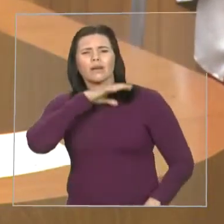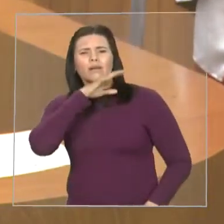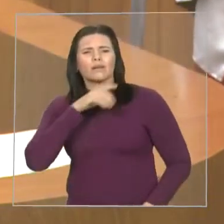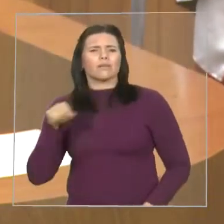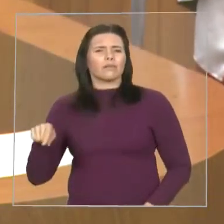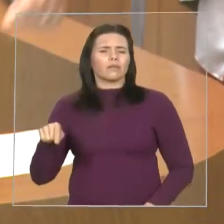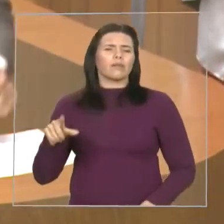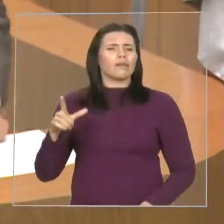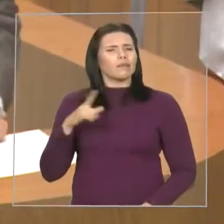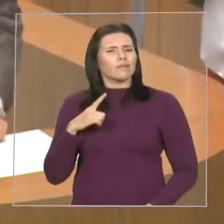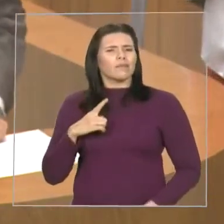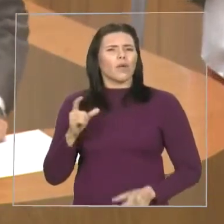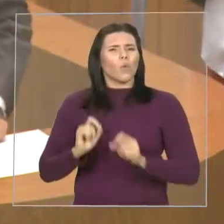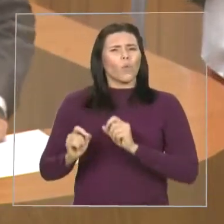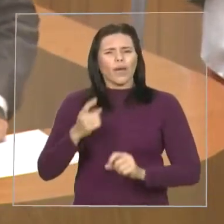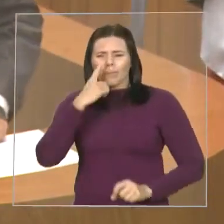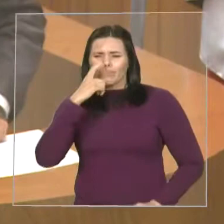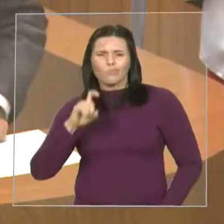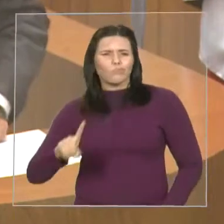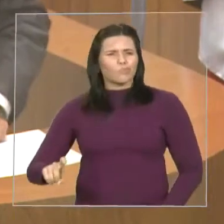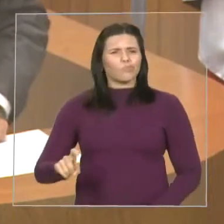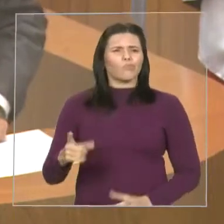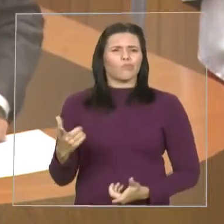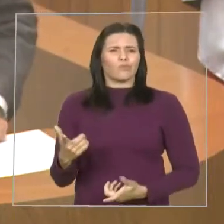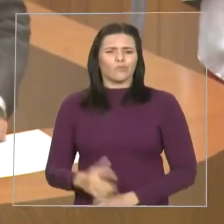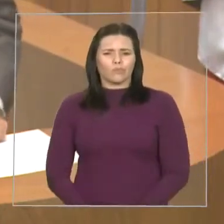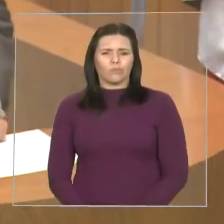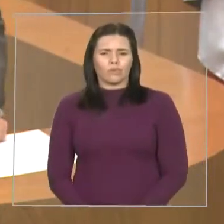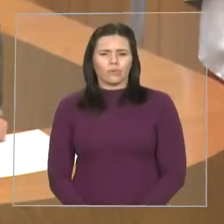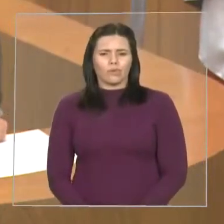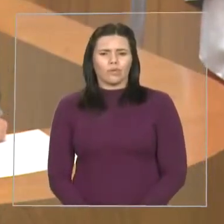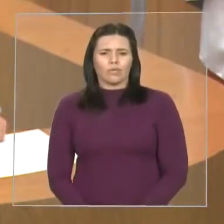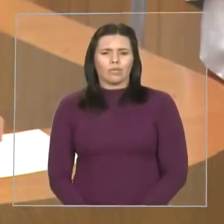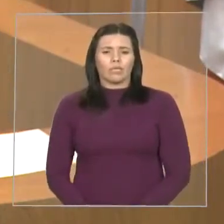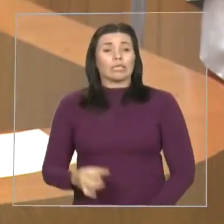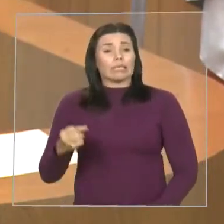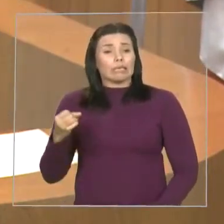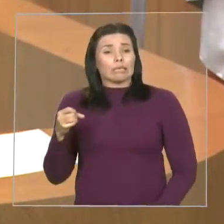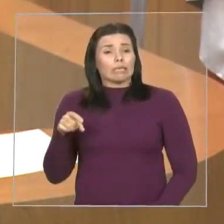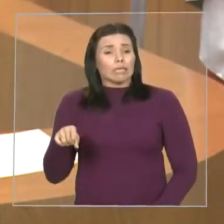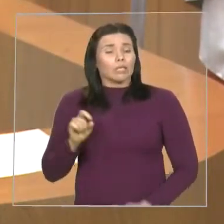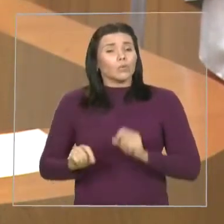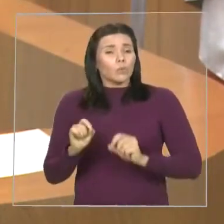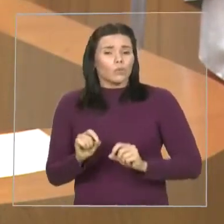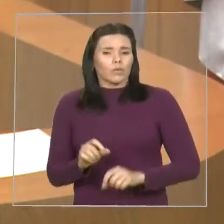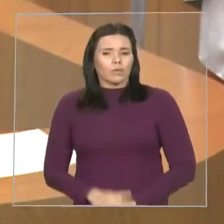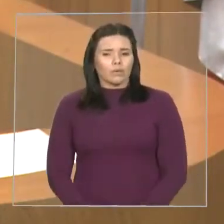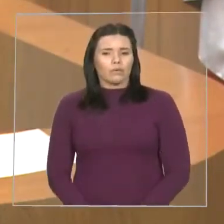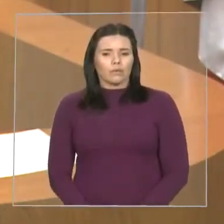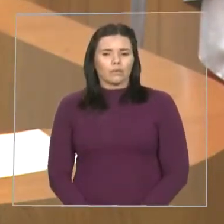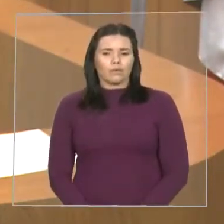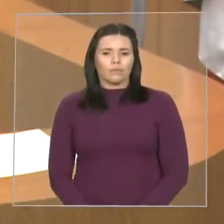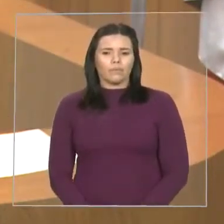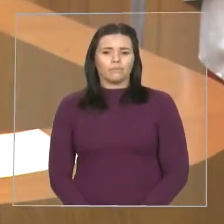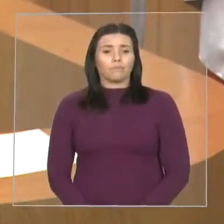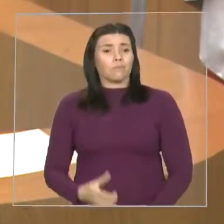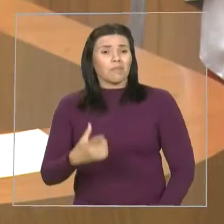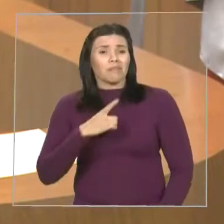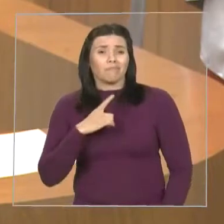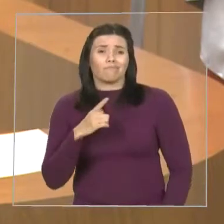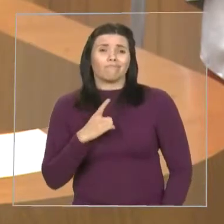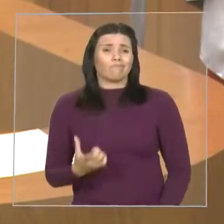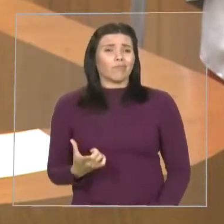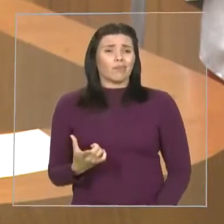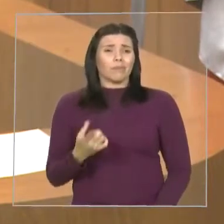vazamento, vai contaminar todo o subsolo e as águas do Maranhão, e nós temos esse passivo, e não temos recursos que os outros estados